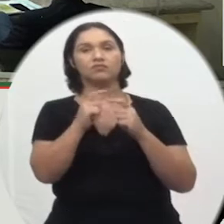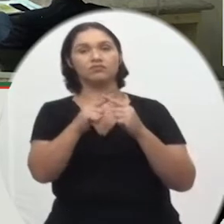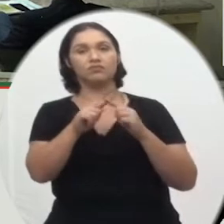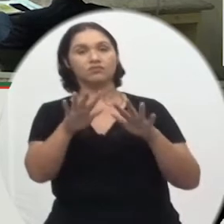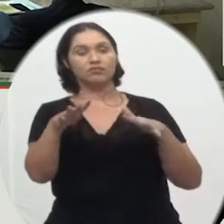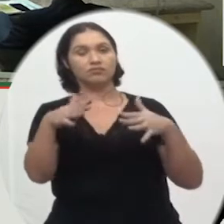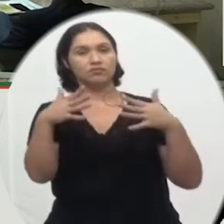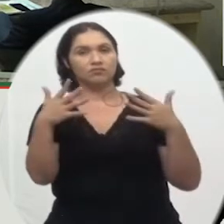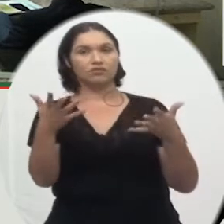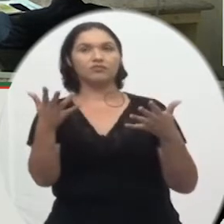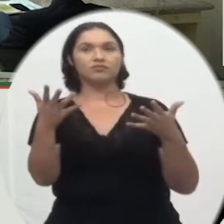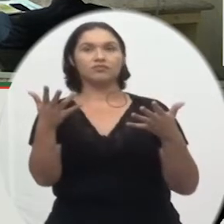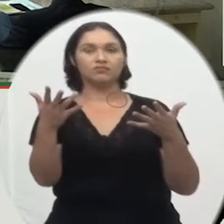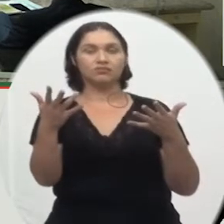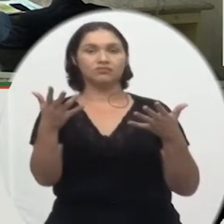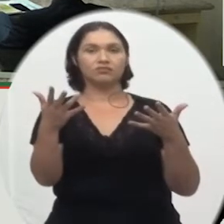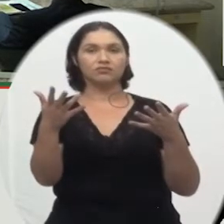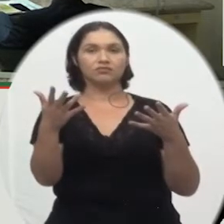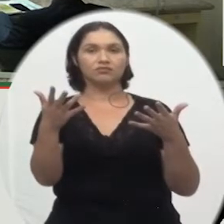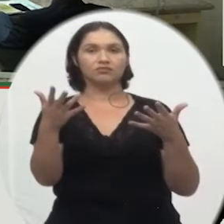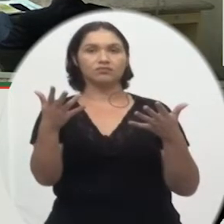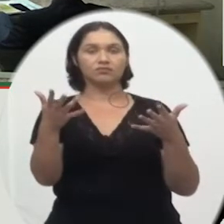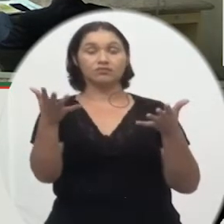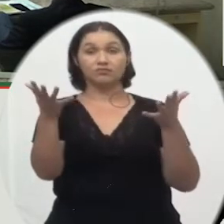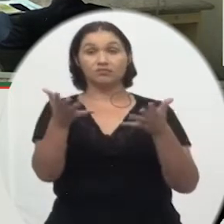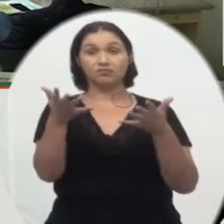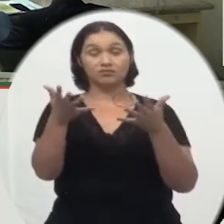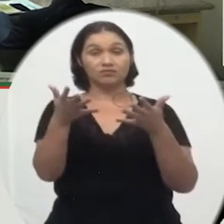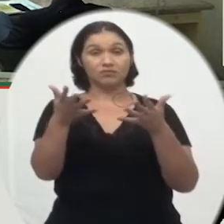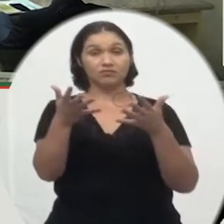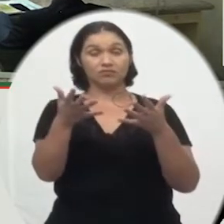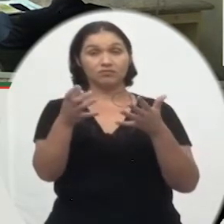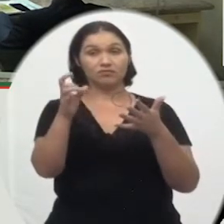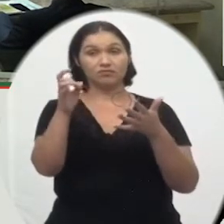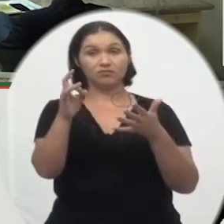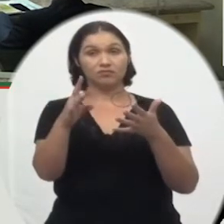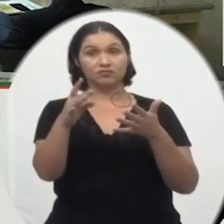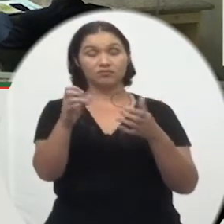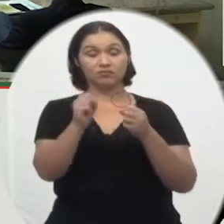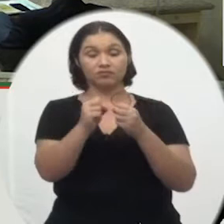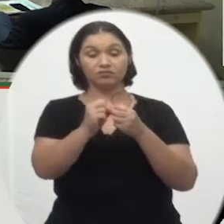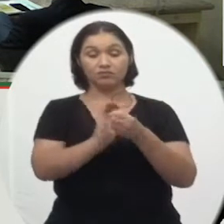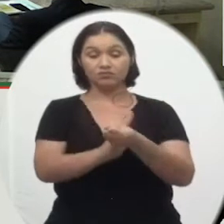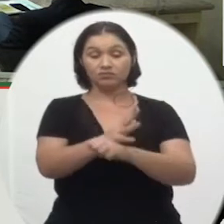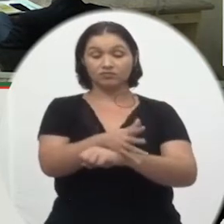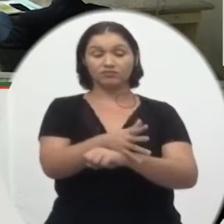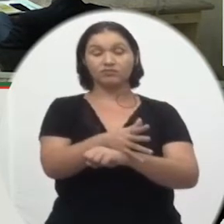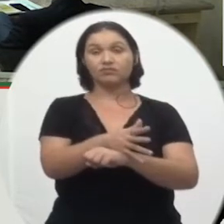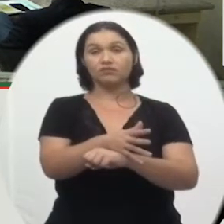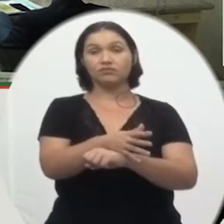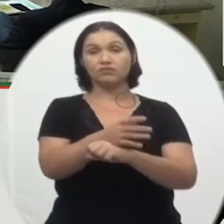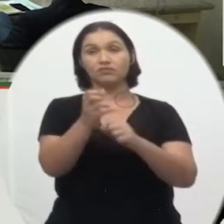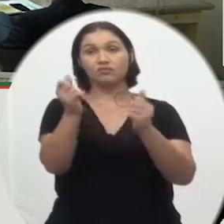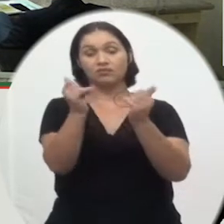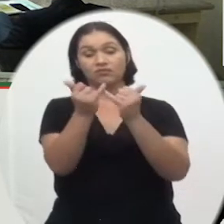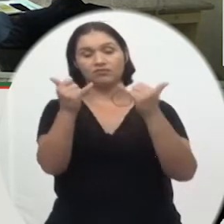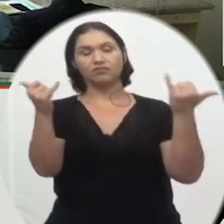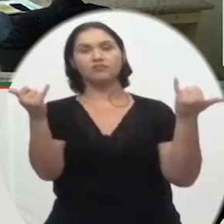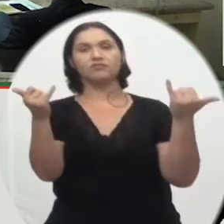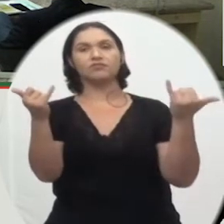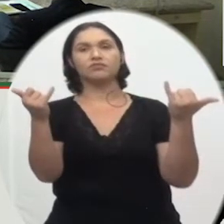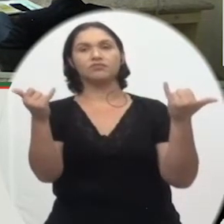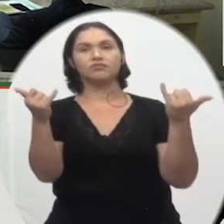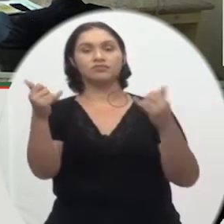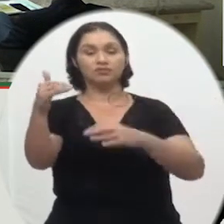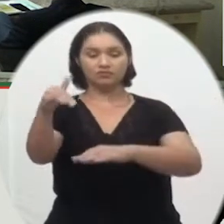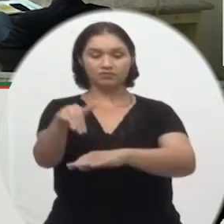15 árvores, que estão ali, um banhado, só fazer uma passagem para a energia vir para aquelas casas, nessa mesma rua